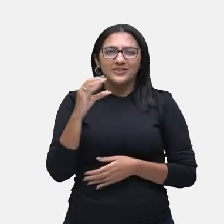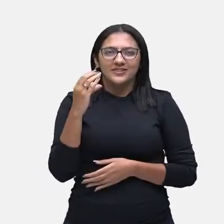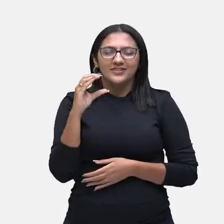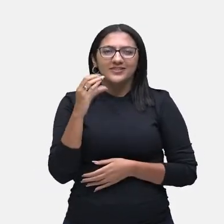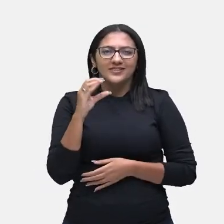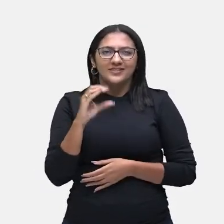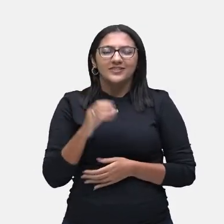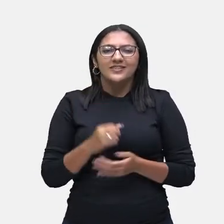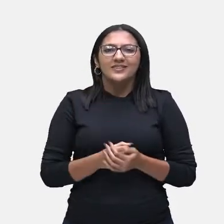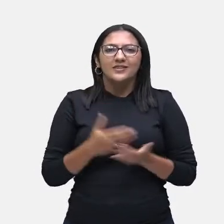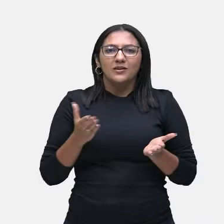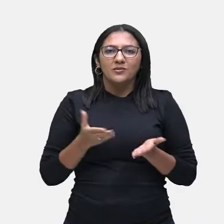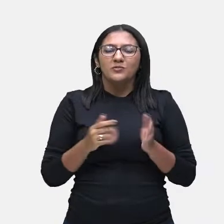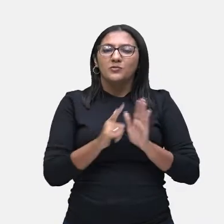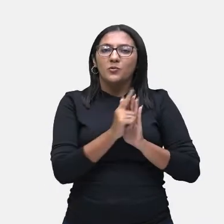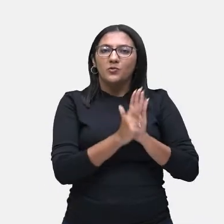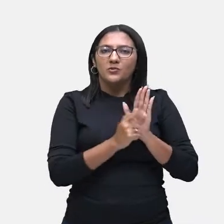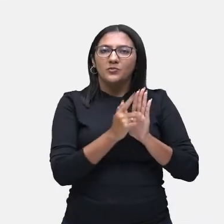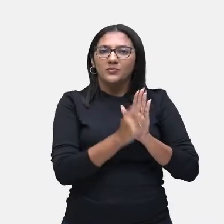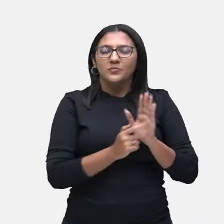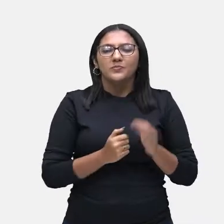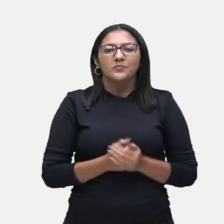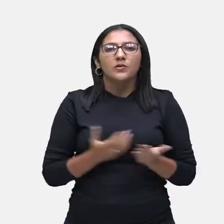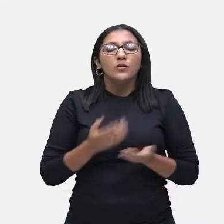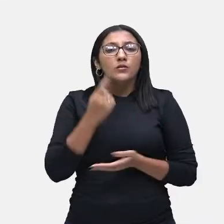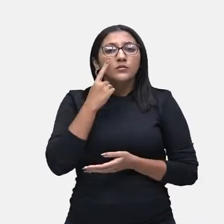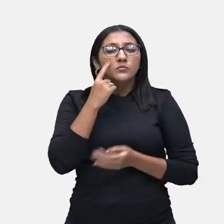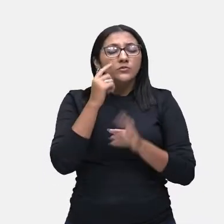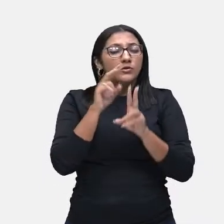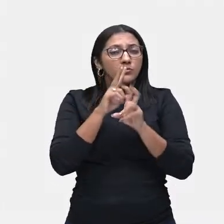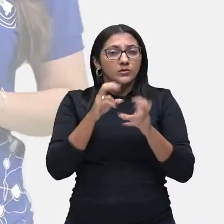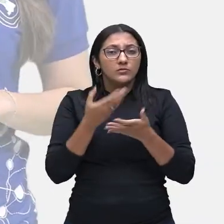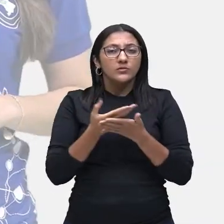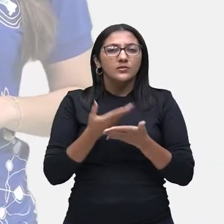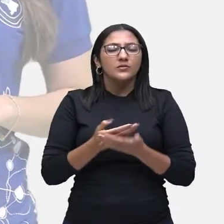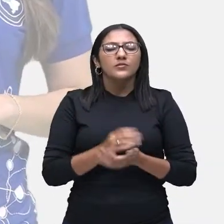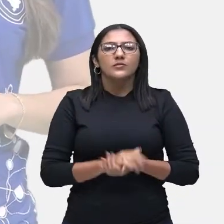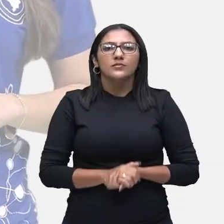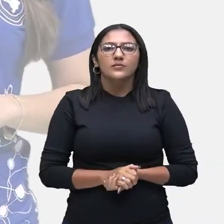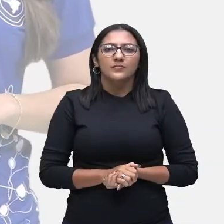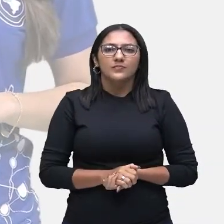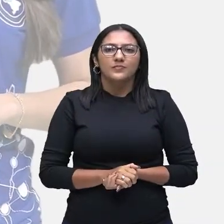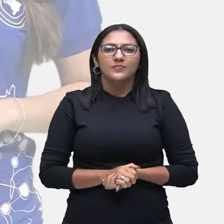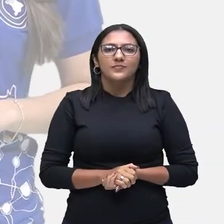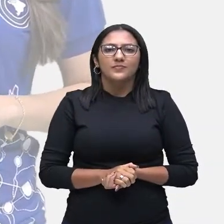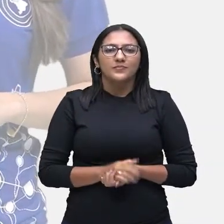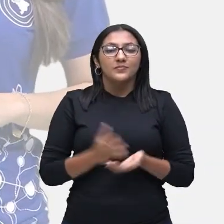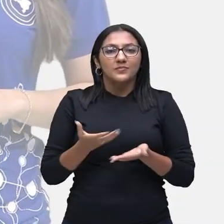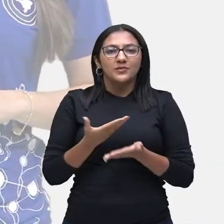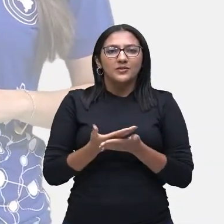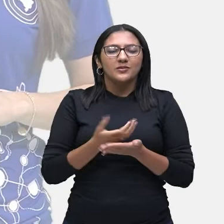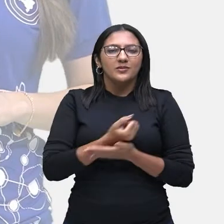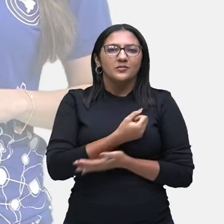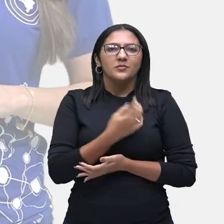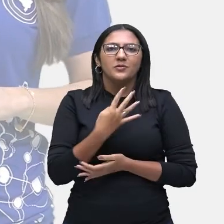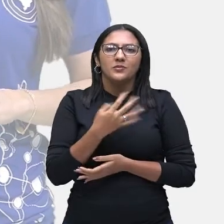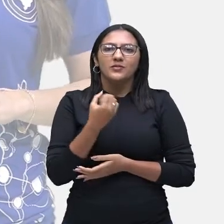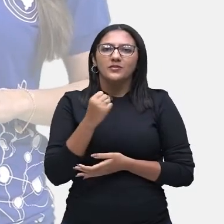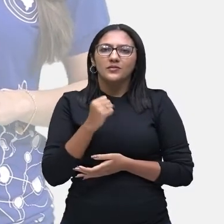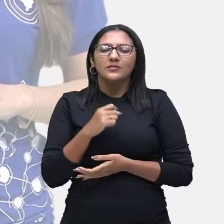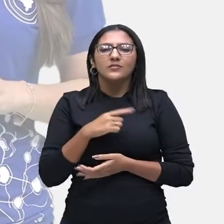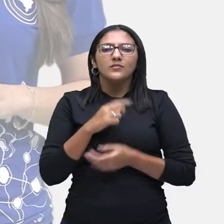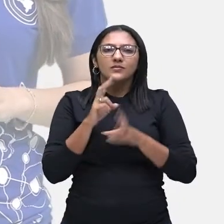nosso Contraturno Digital. Vamos ver qual vai ser o assunto da nossa aula de hoje? A nossa aula 48 tem